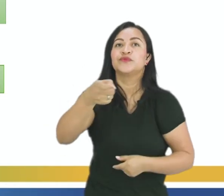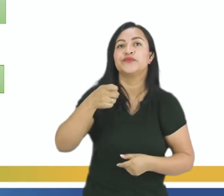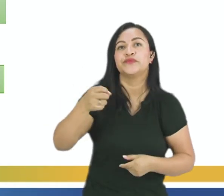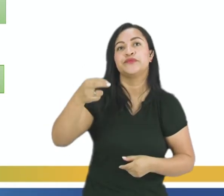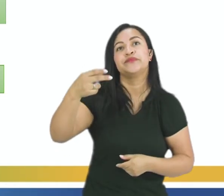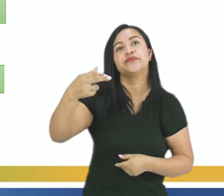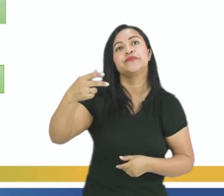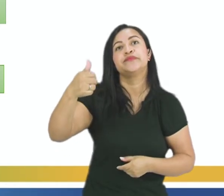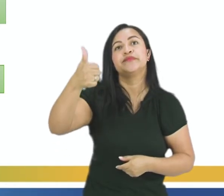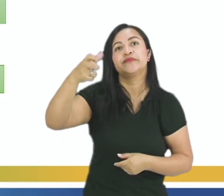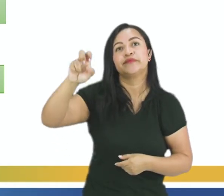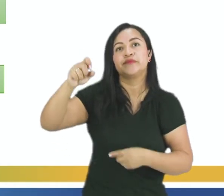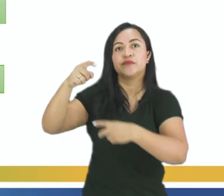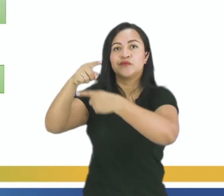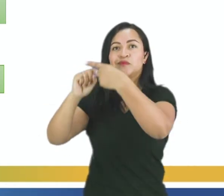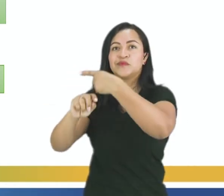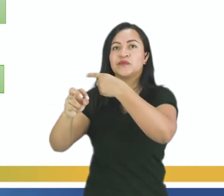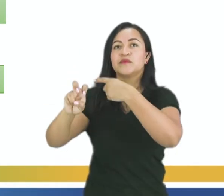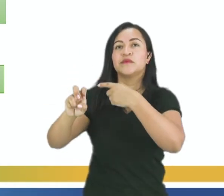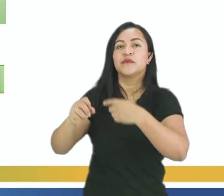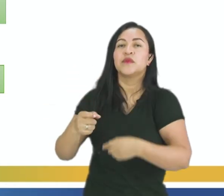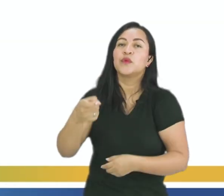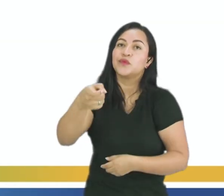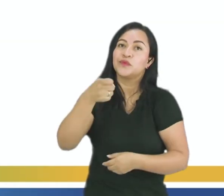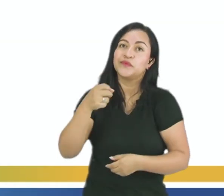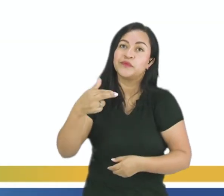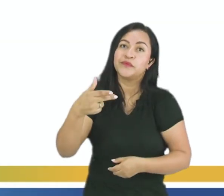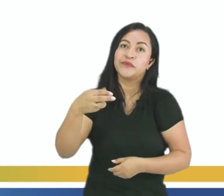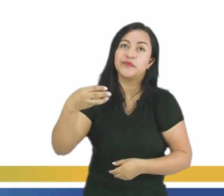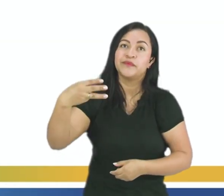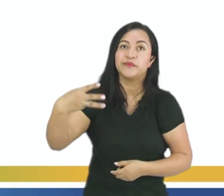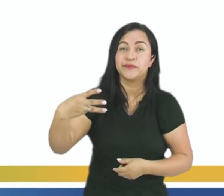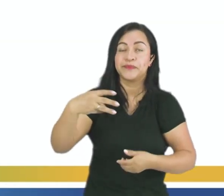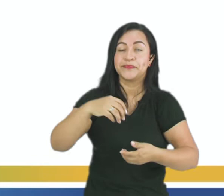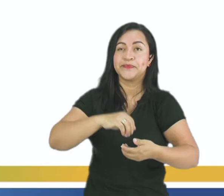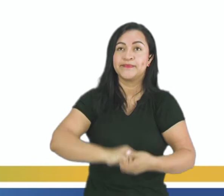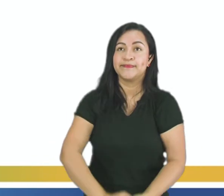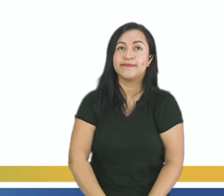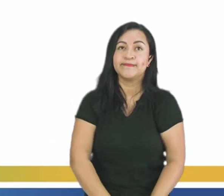5. Portanto, o nosso x é igual a 3.